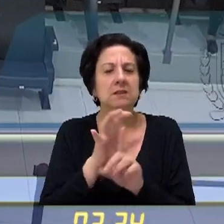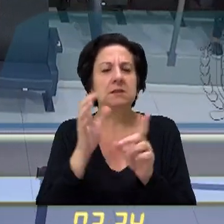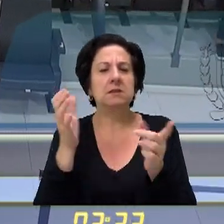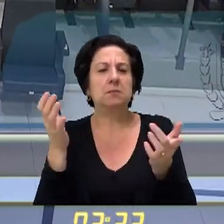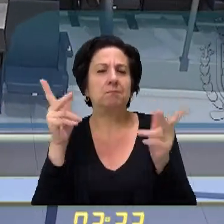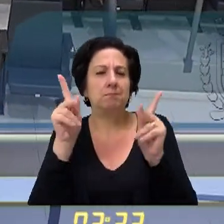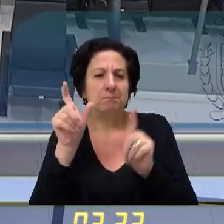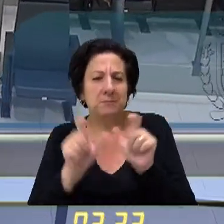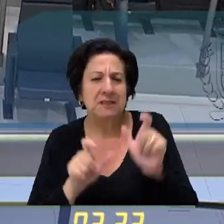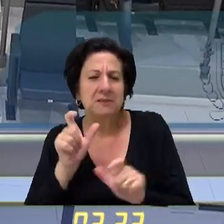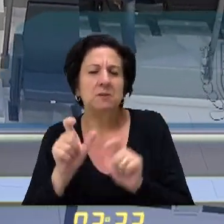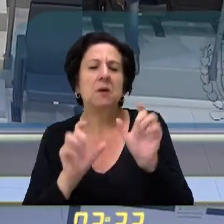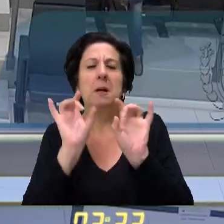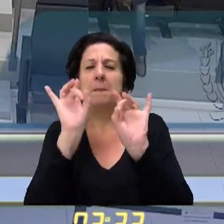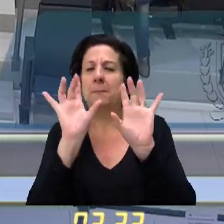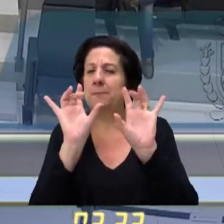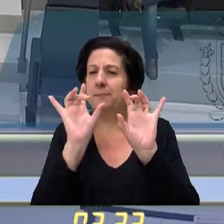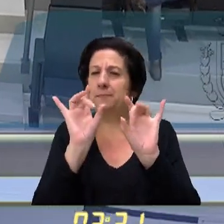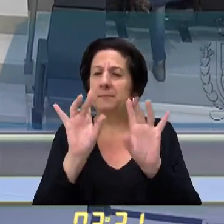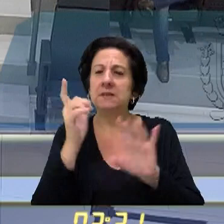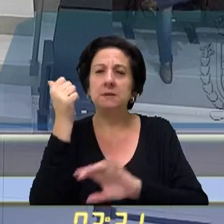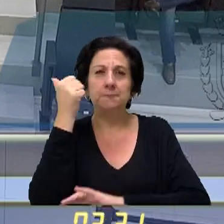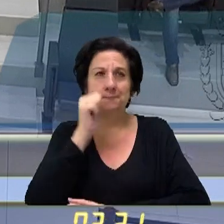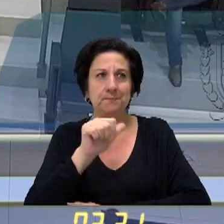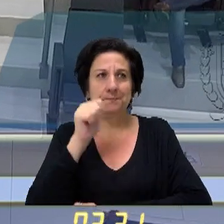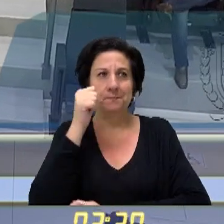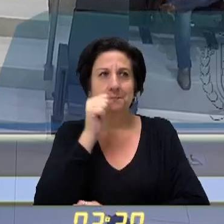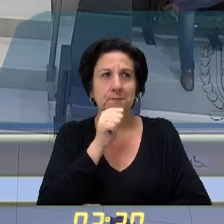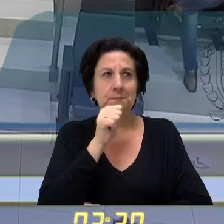favorecidas, em especial mulheres,